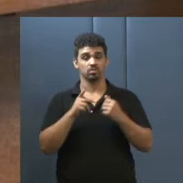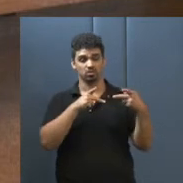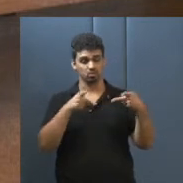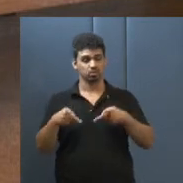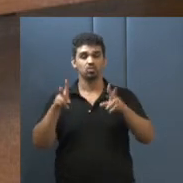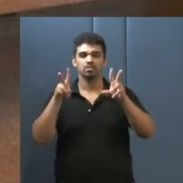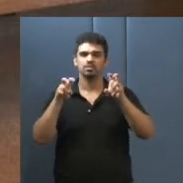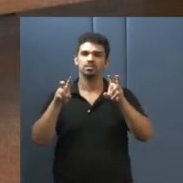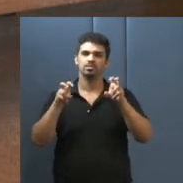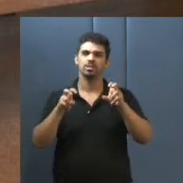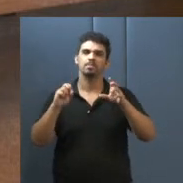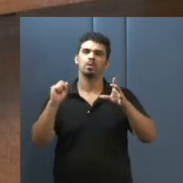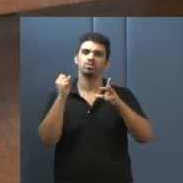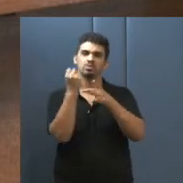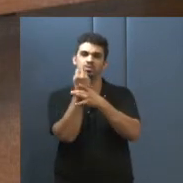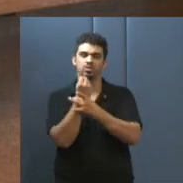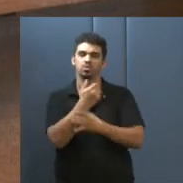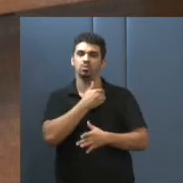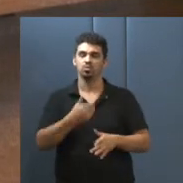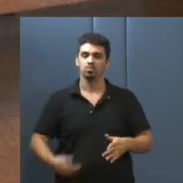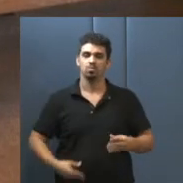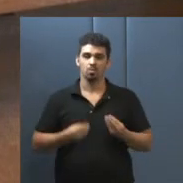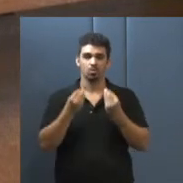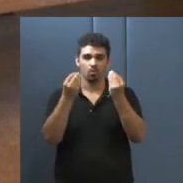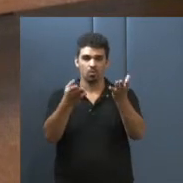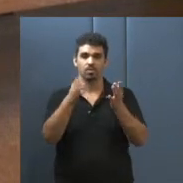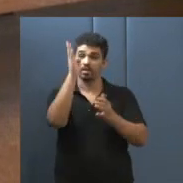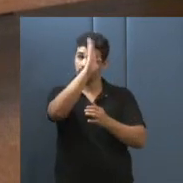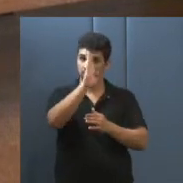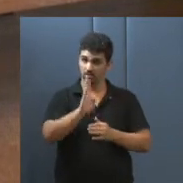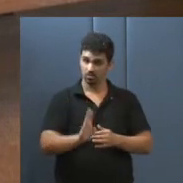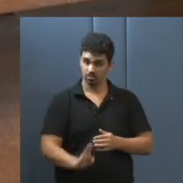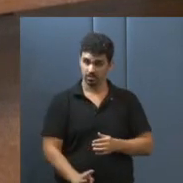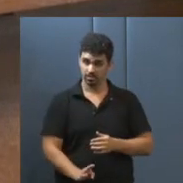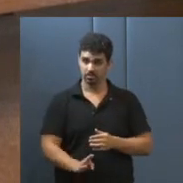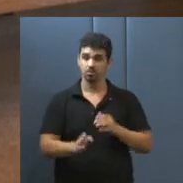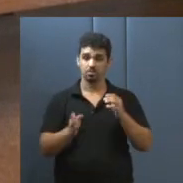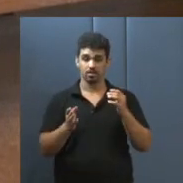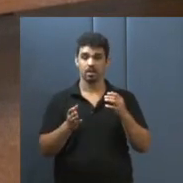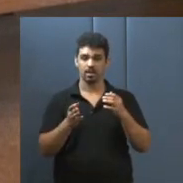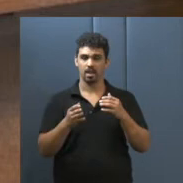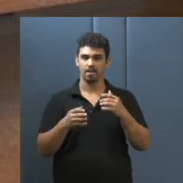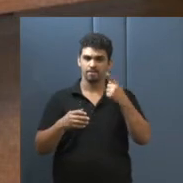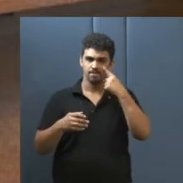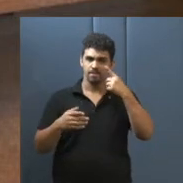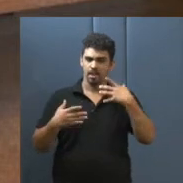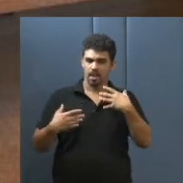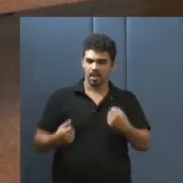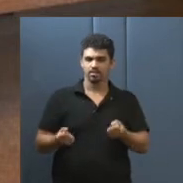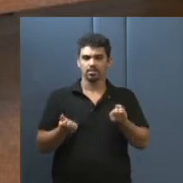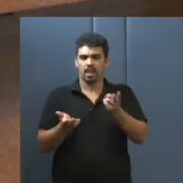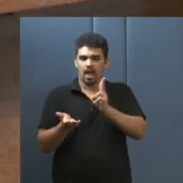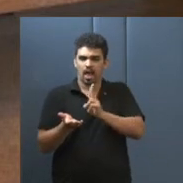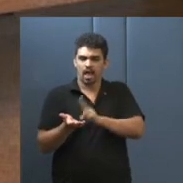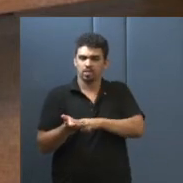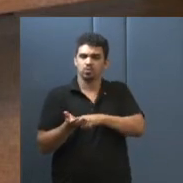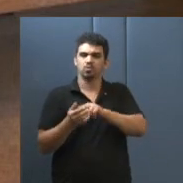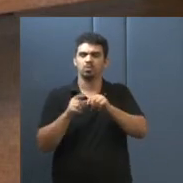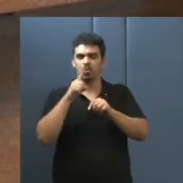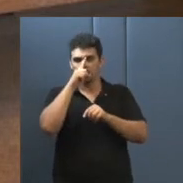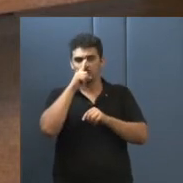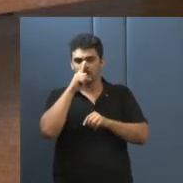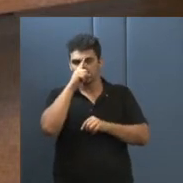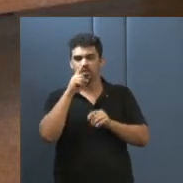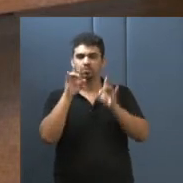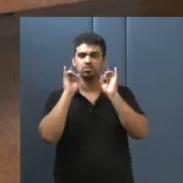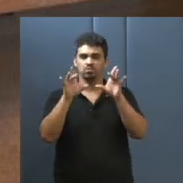é o seguro público ofertado pelo Brasil para assumir o risco de uma operação de comércio